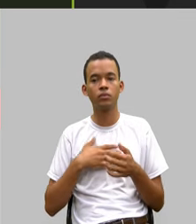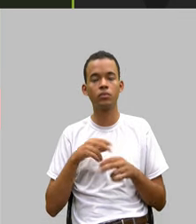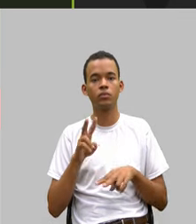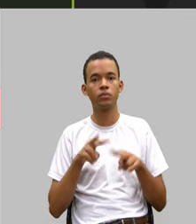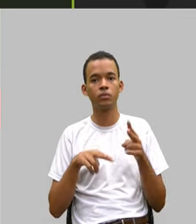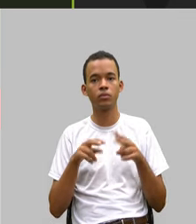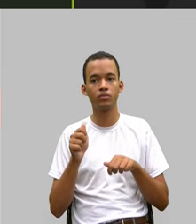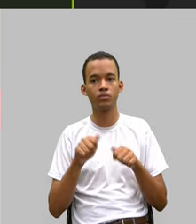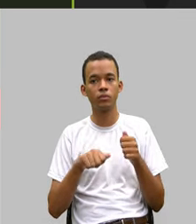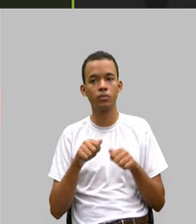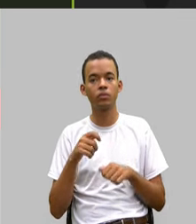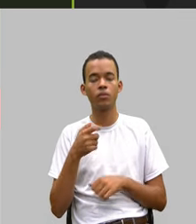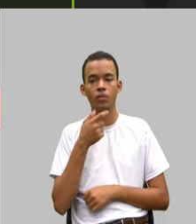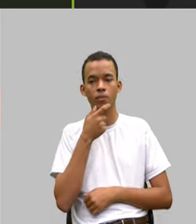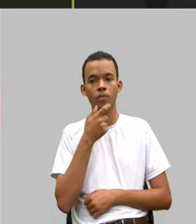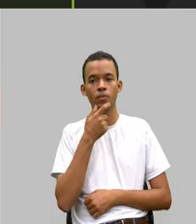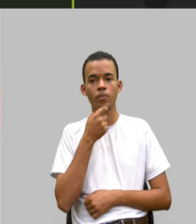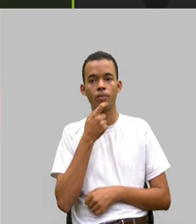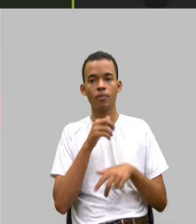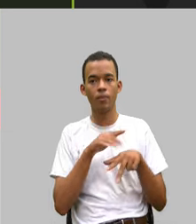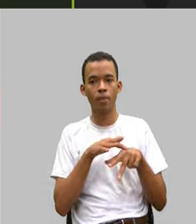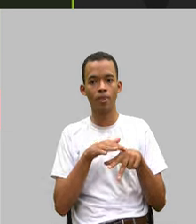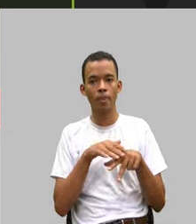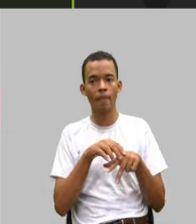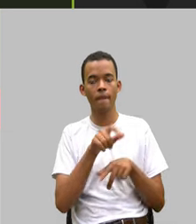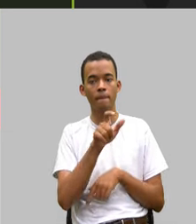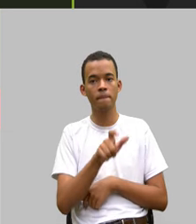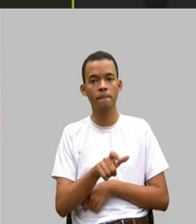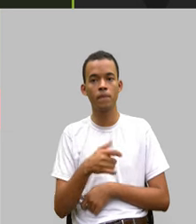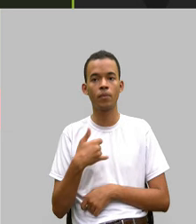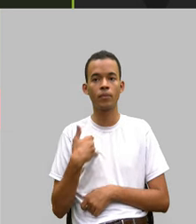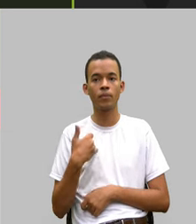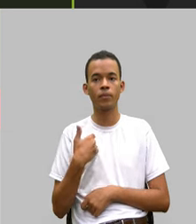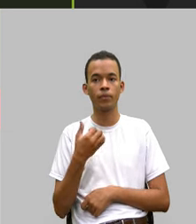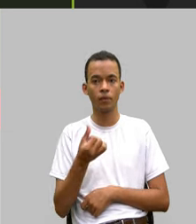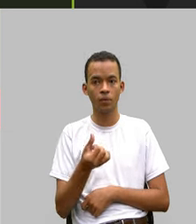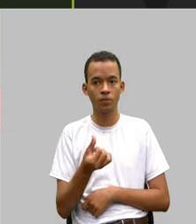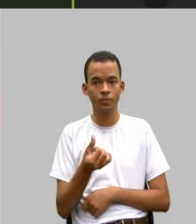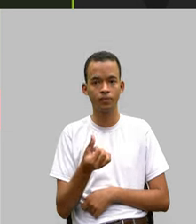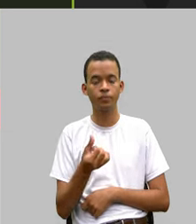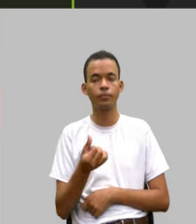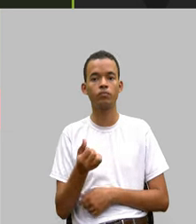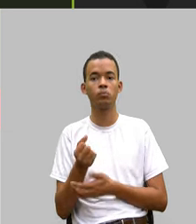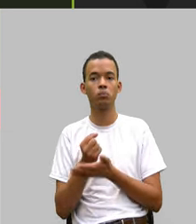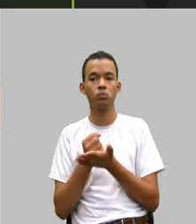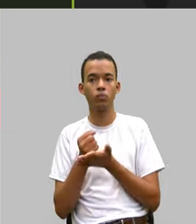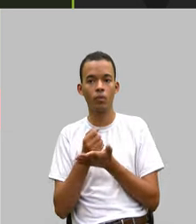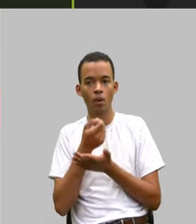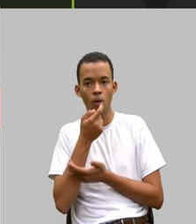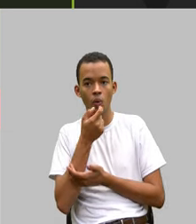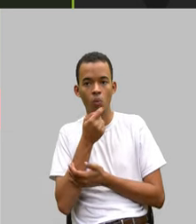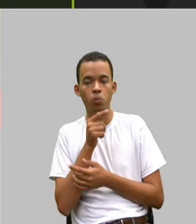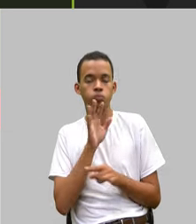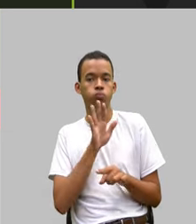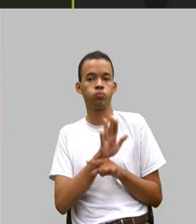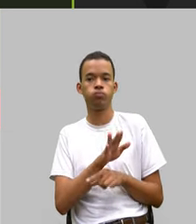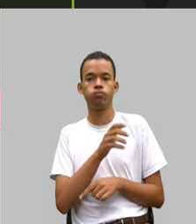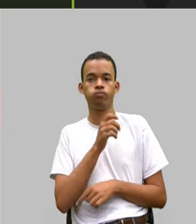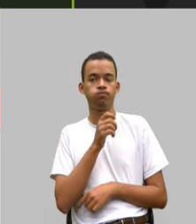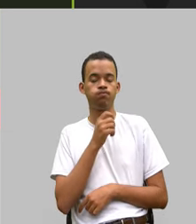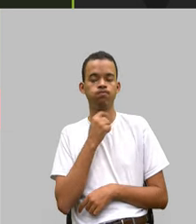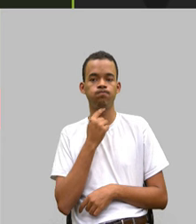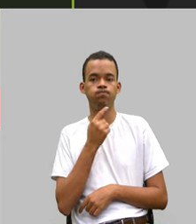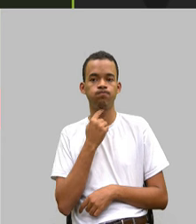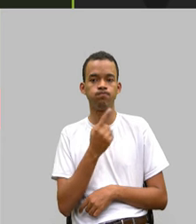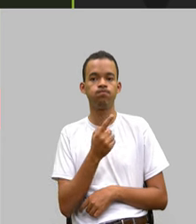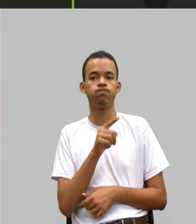paciente de 6 anos com um quadro de crise convulsiva refratária esse paciente aos 3 anos iniciou o uso